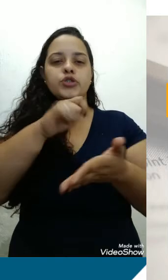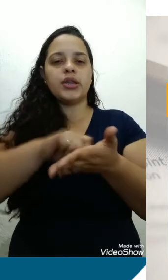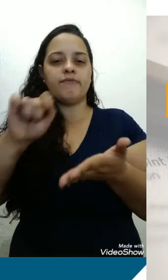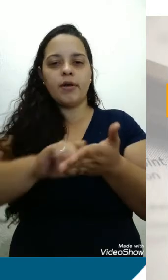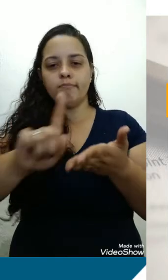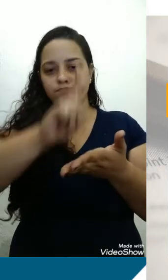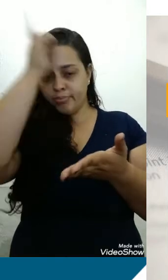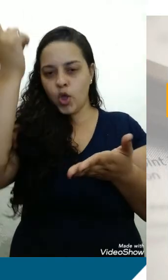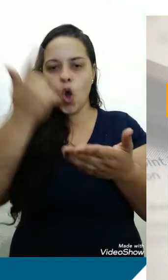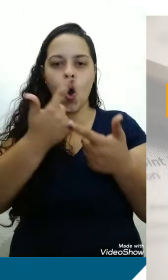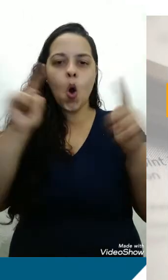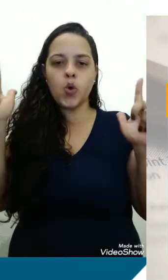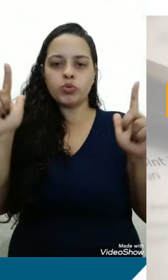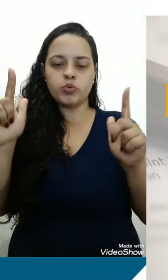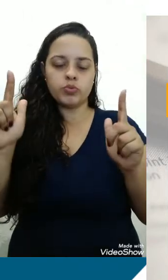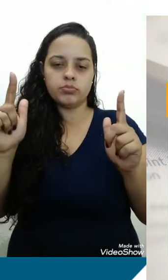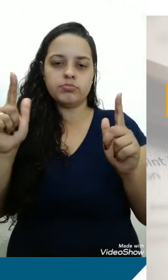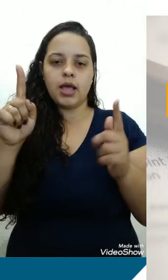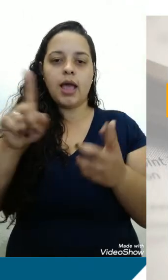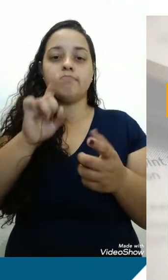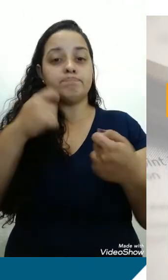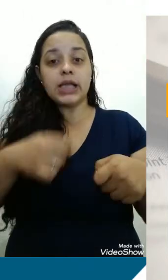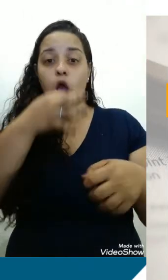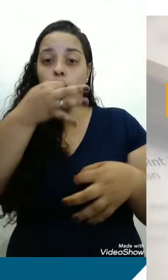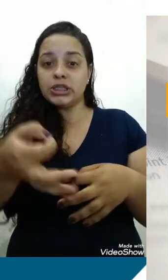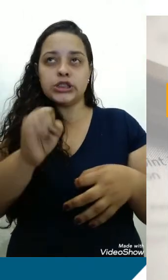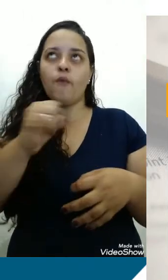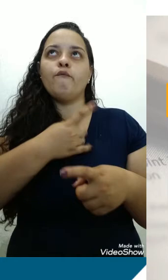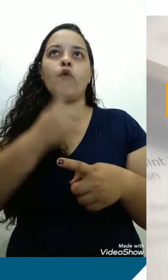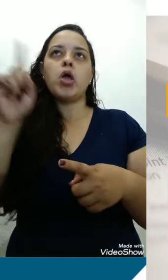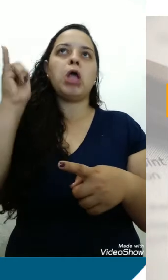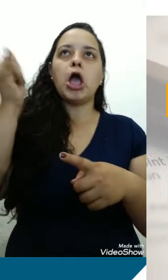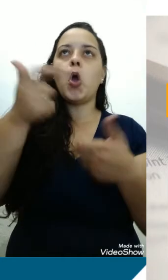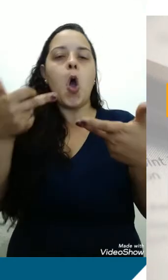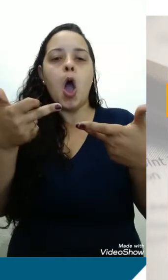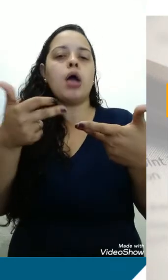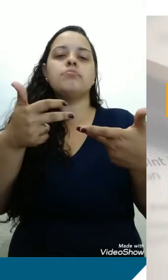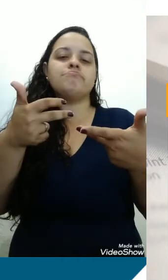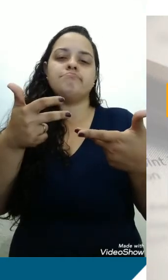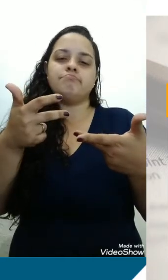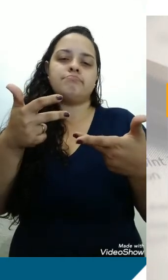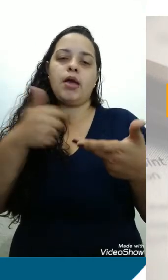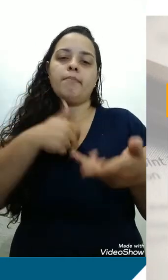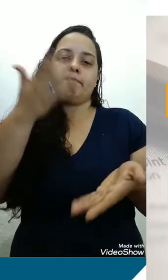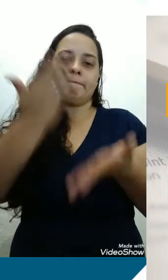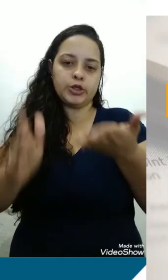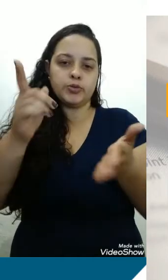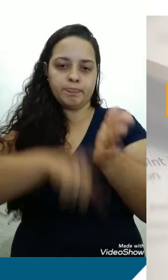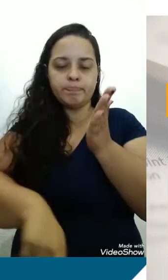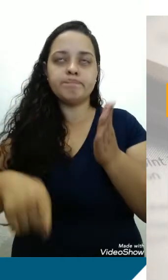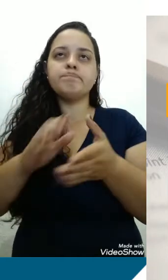tipologias textuais que não sejam a tipologia dissertativa argumentativa. E esse erro pode acontecer em dois níveis